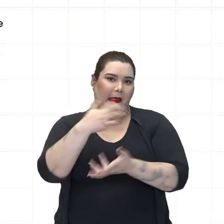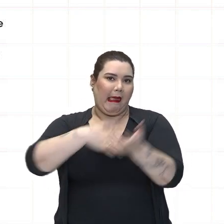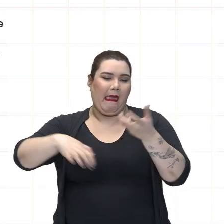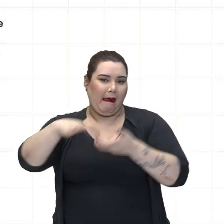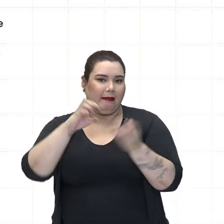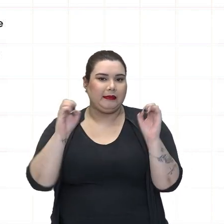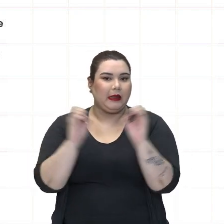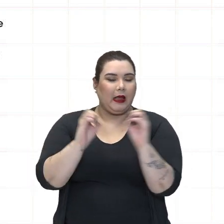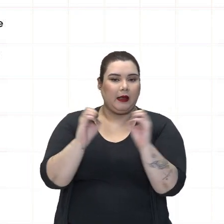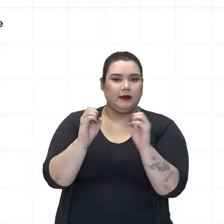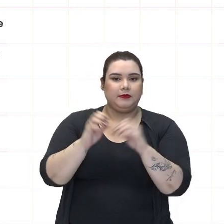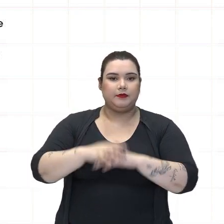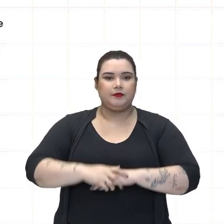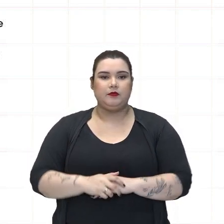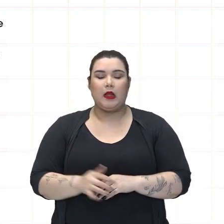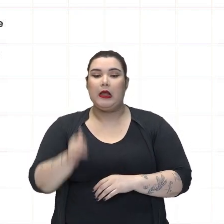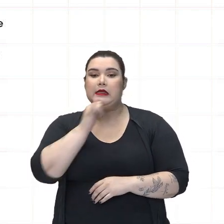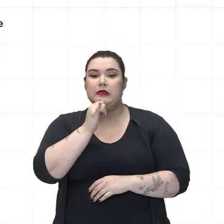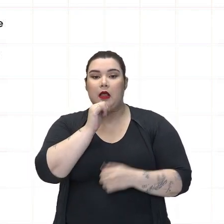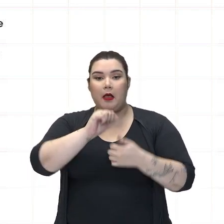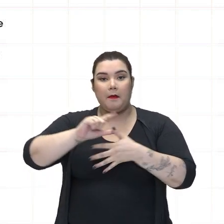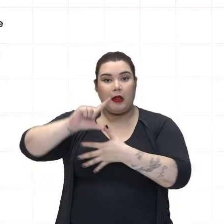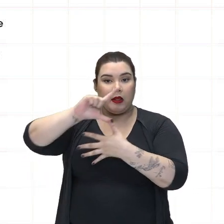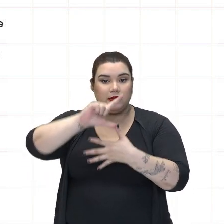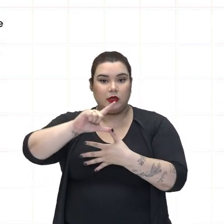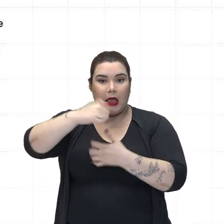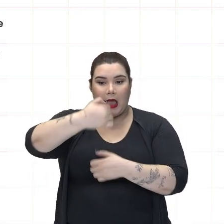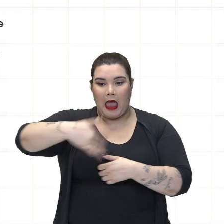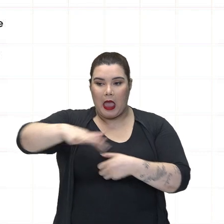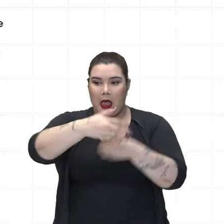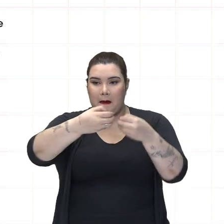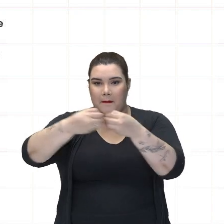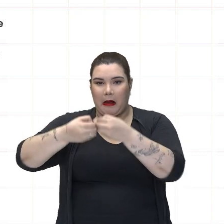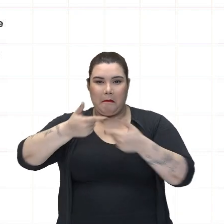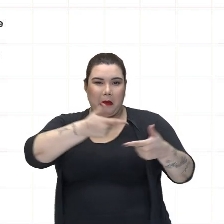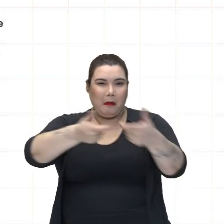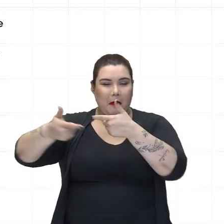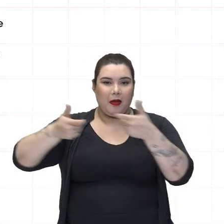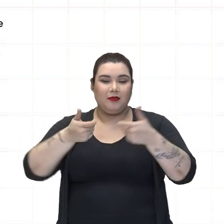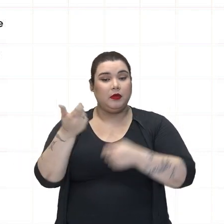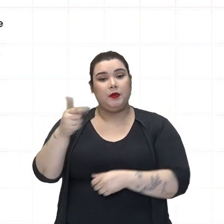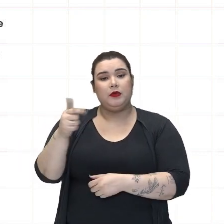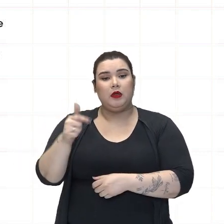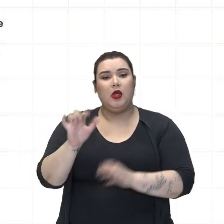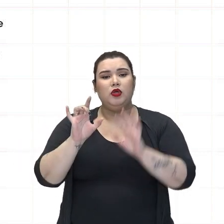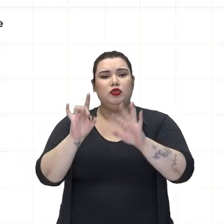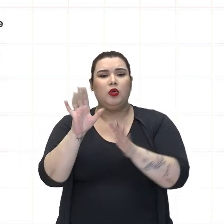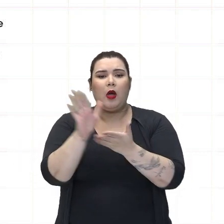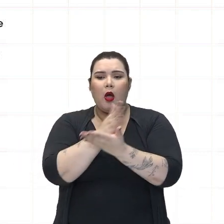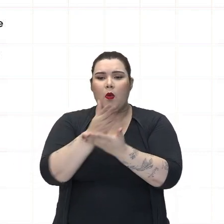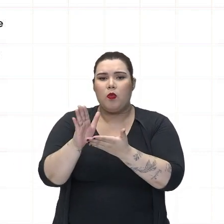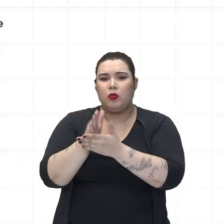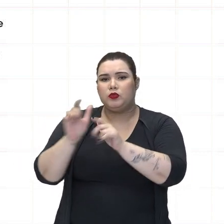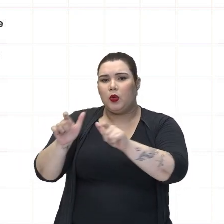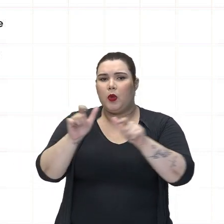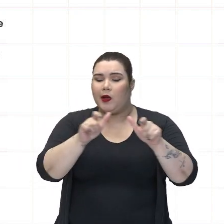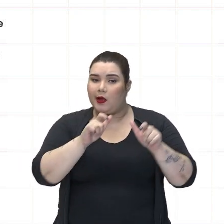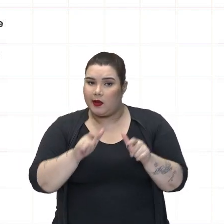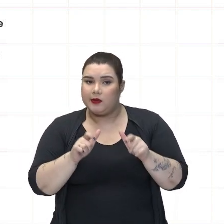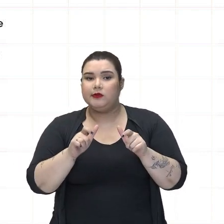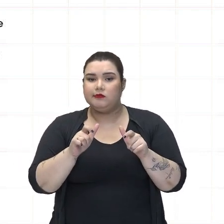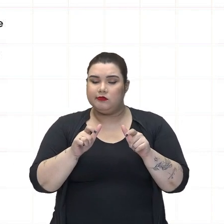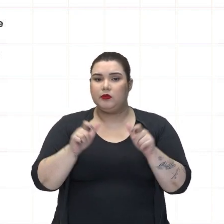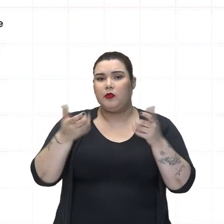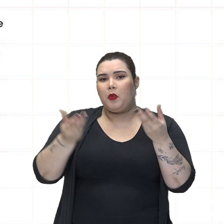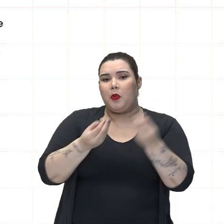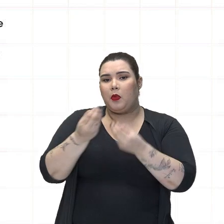Por exemplo, a América Latina não está inserida nessas zonas de guerra, né? O que a gente vai ter aí são algumas áreas pontuais, como a gente vai ver aí na próxima tela,